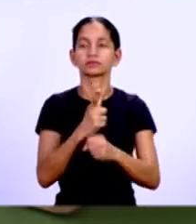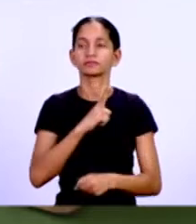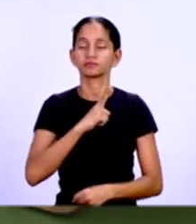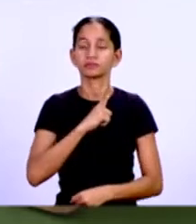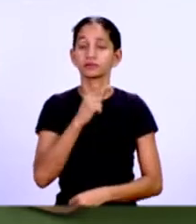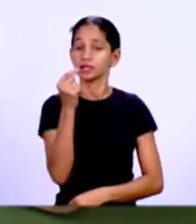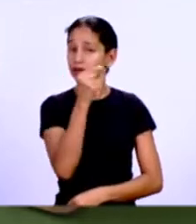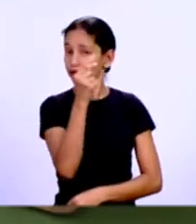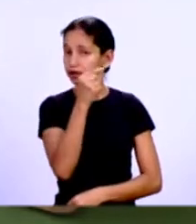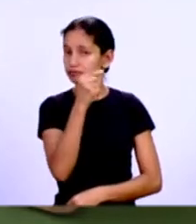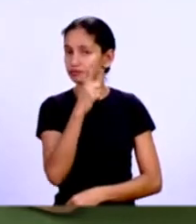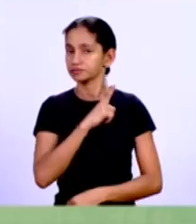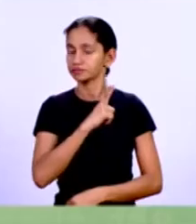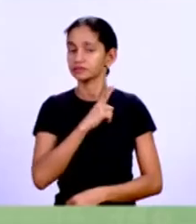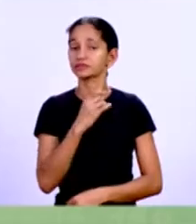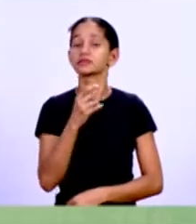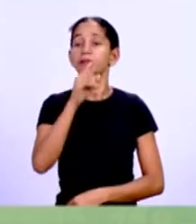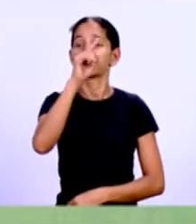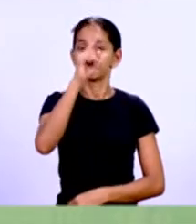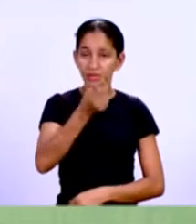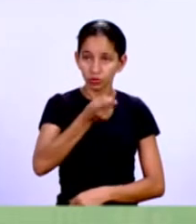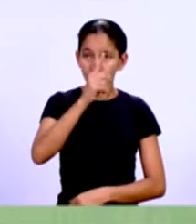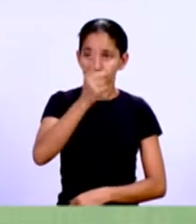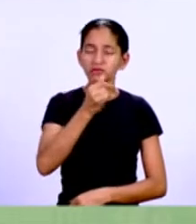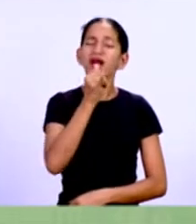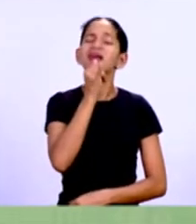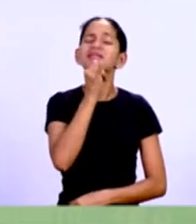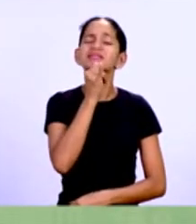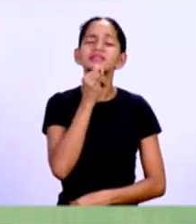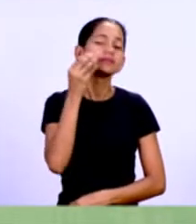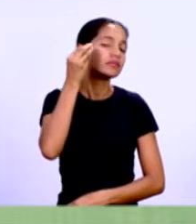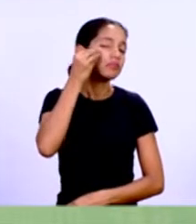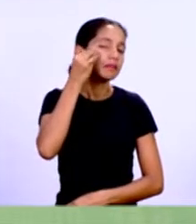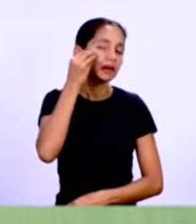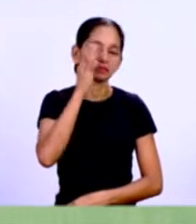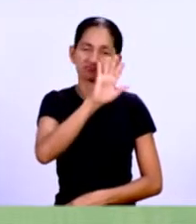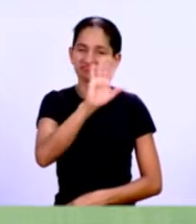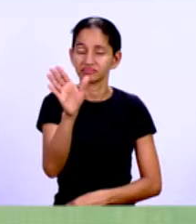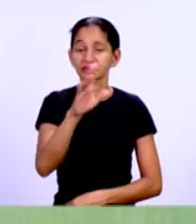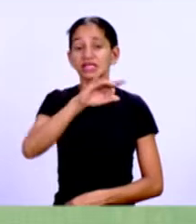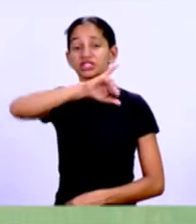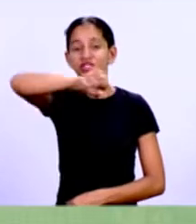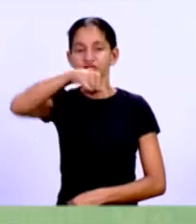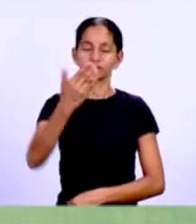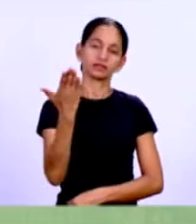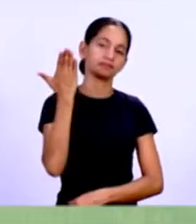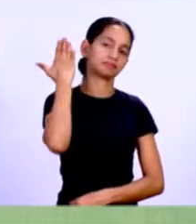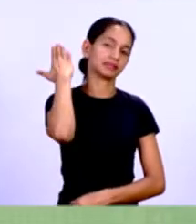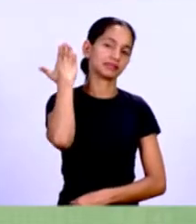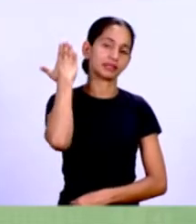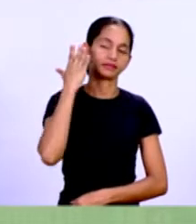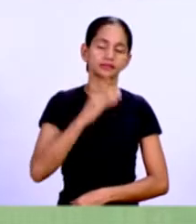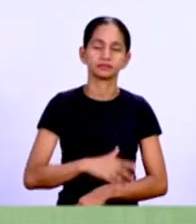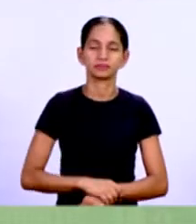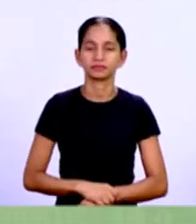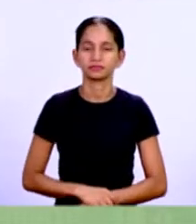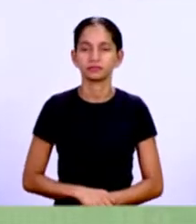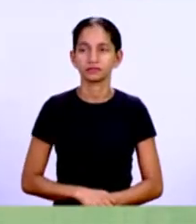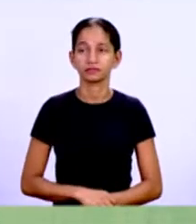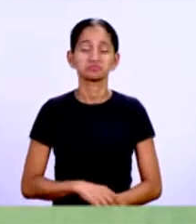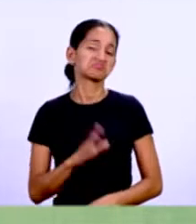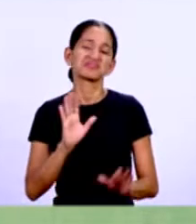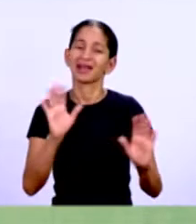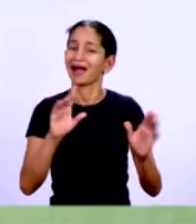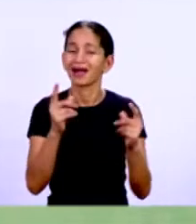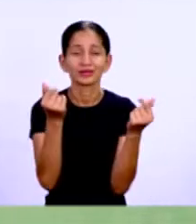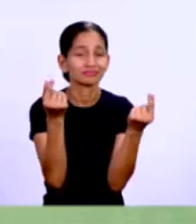cartão, R$1.000 para eu pagar, veio a data de eu pagar, era para eu ter pago em janeiro, R$1.000 na minha fatura de cartão. Aí eu fiquei